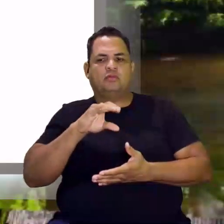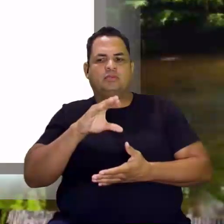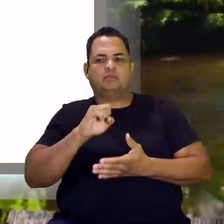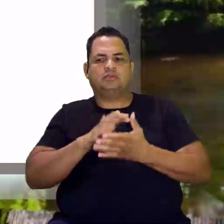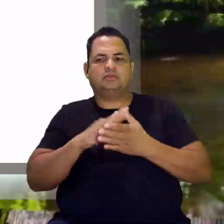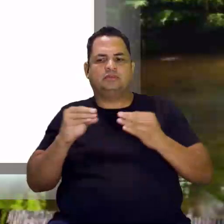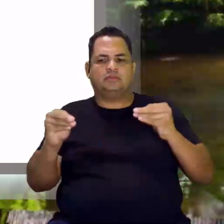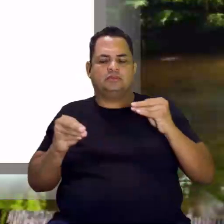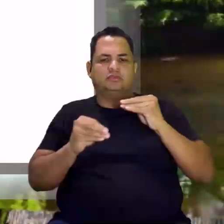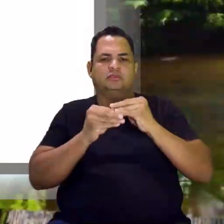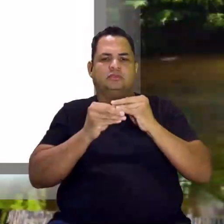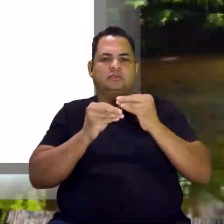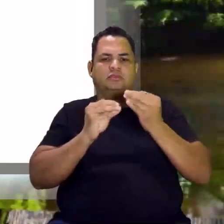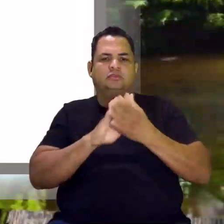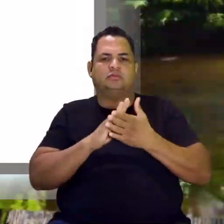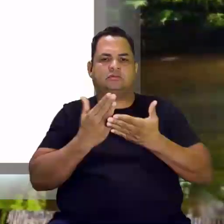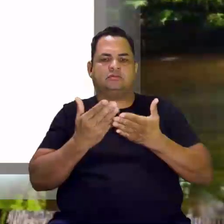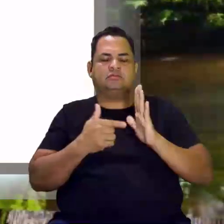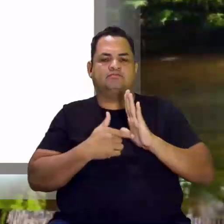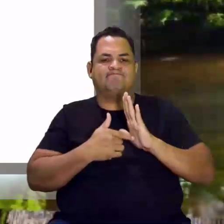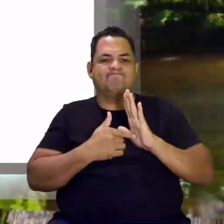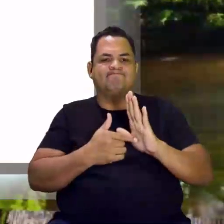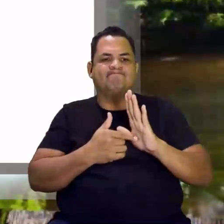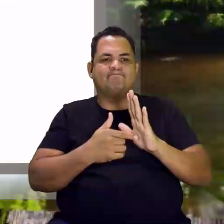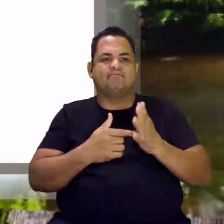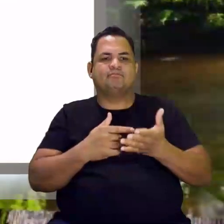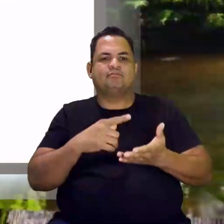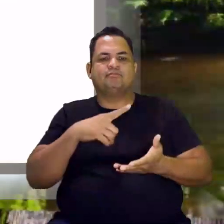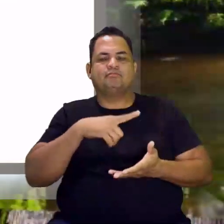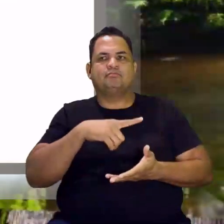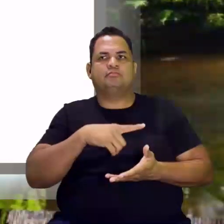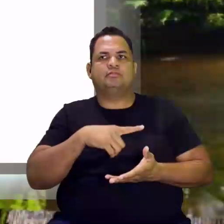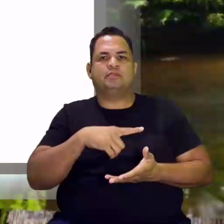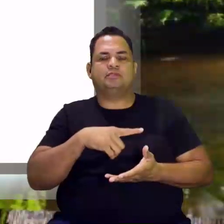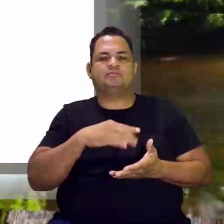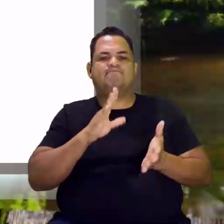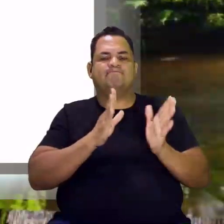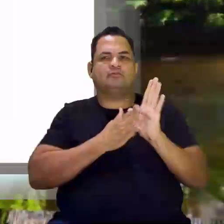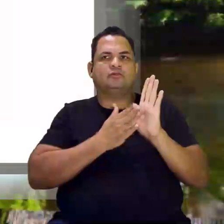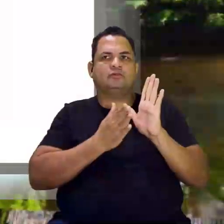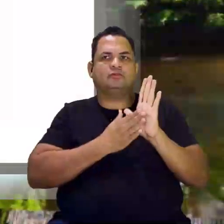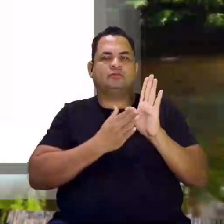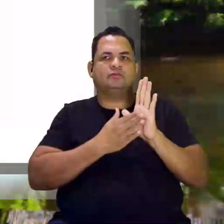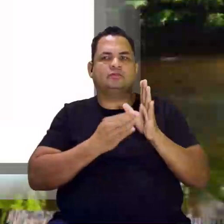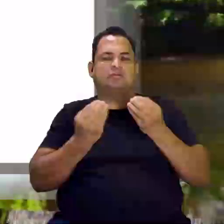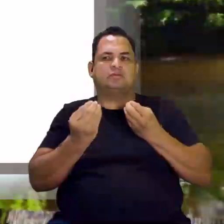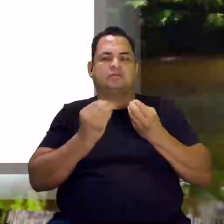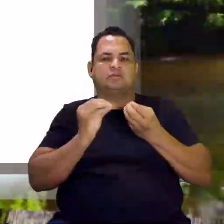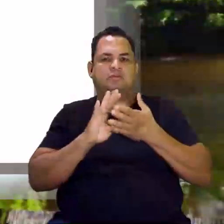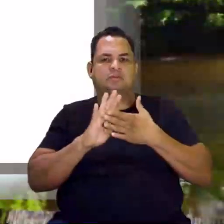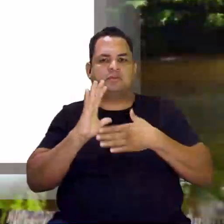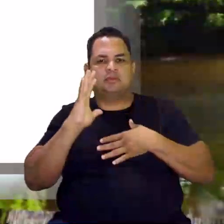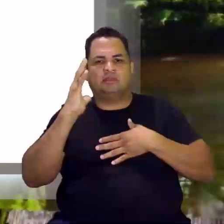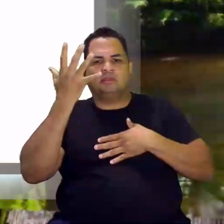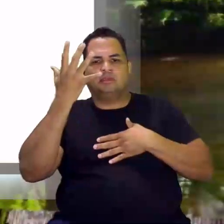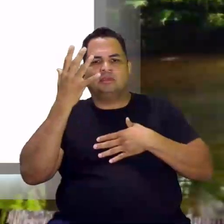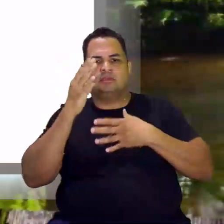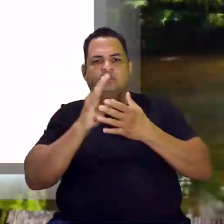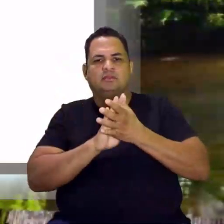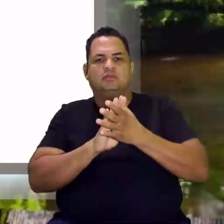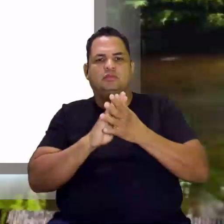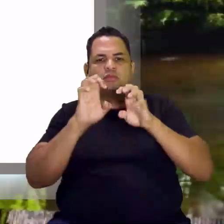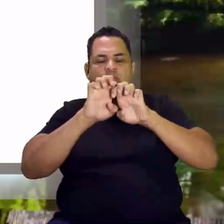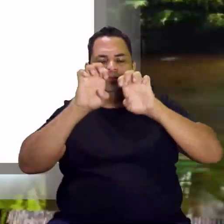incorporados. A partir de evidências, né? Uma dessas evidências está relacionada com a capacidade